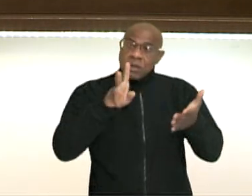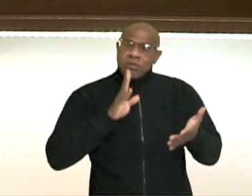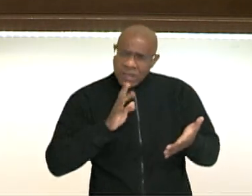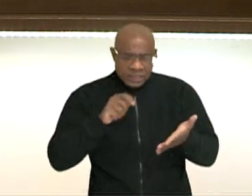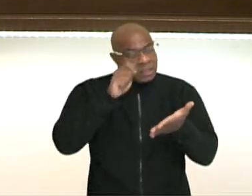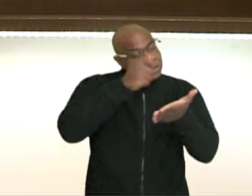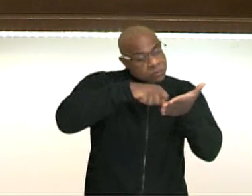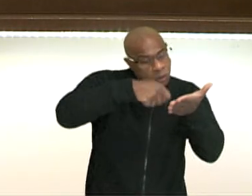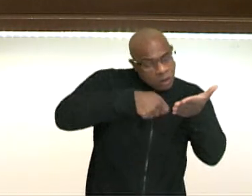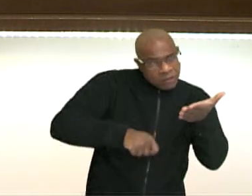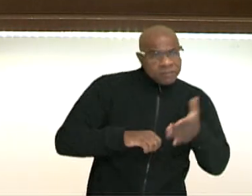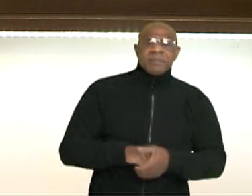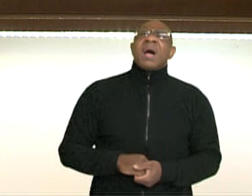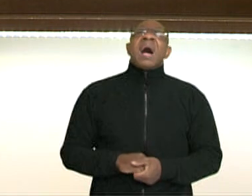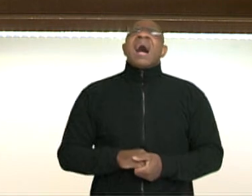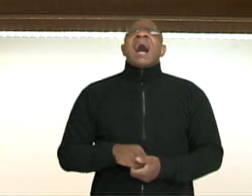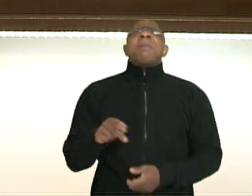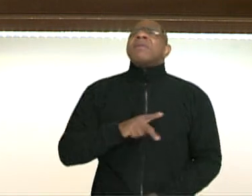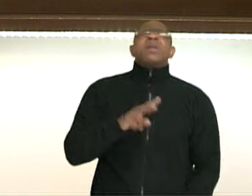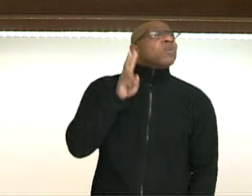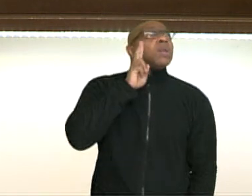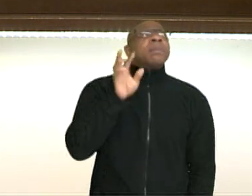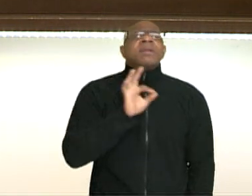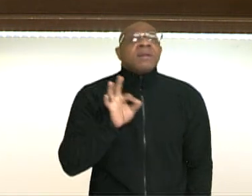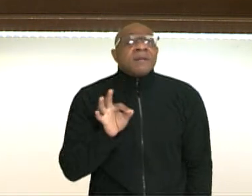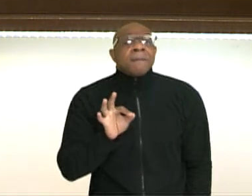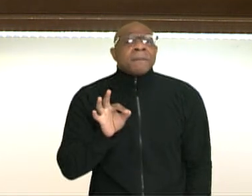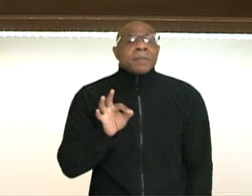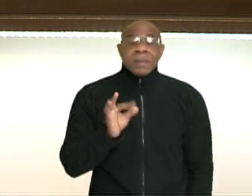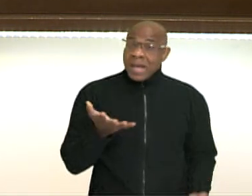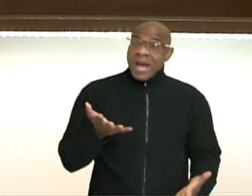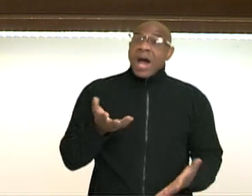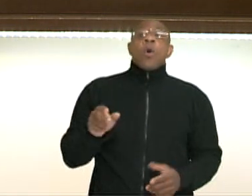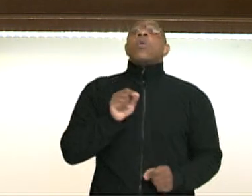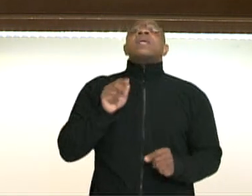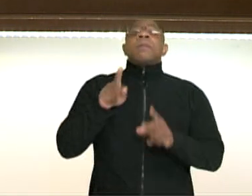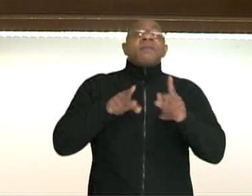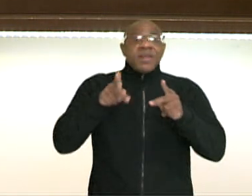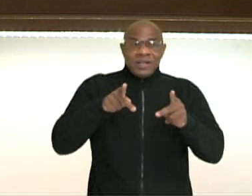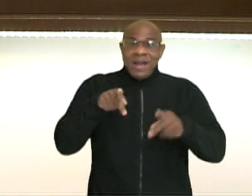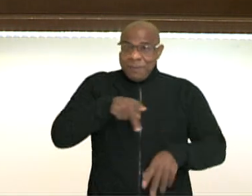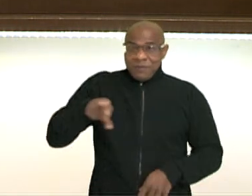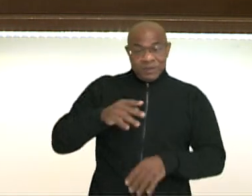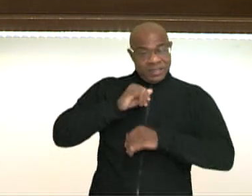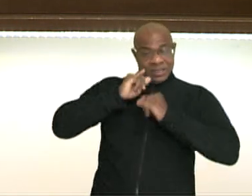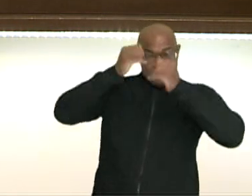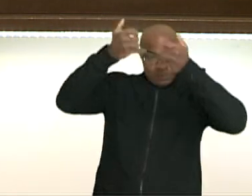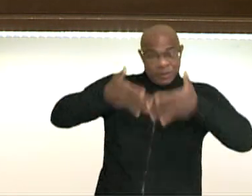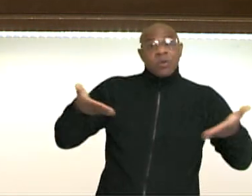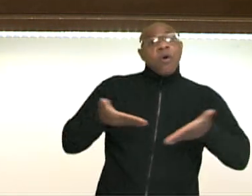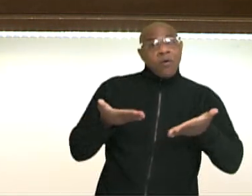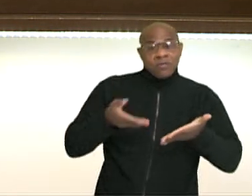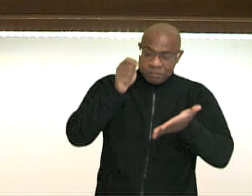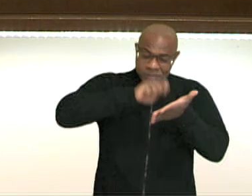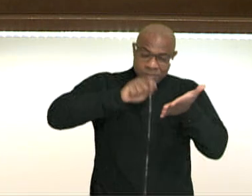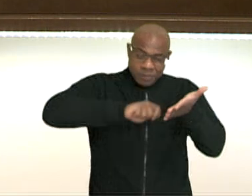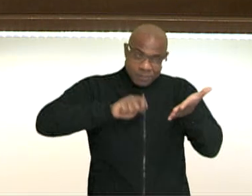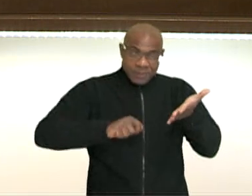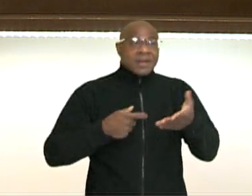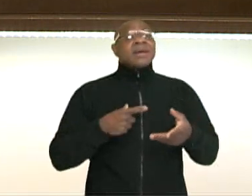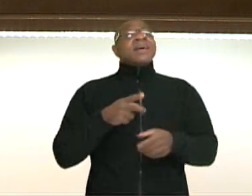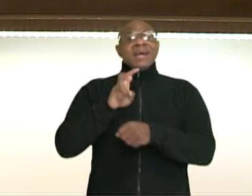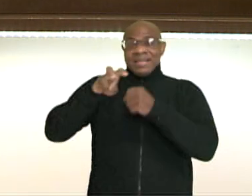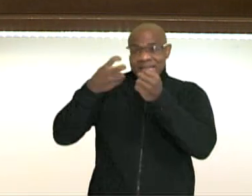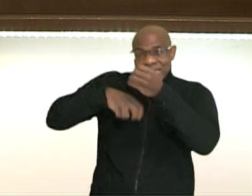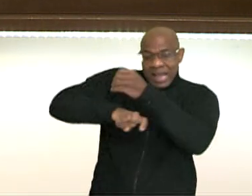bom? Ai, professora, não lembro de nenhuma. Então, anote os que a professora contou aqui, né? Contei 2 lendas indígenas, né? A da